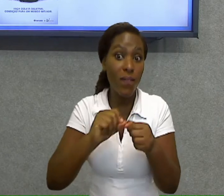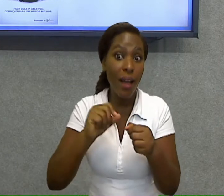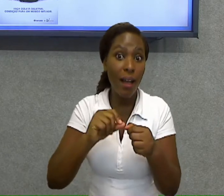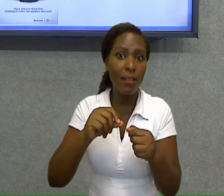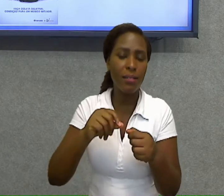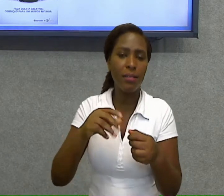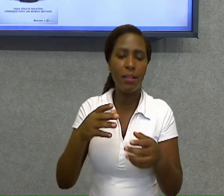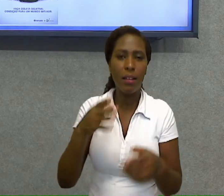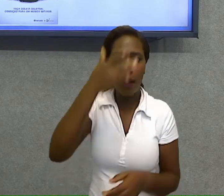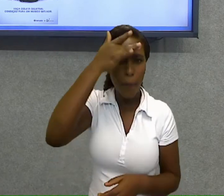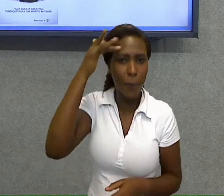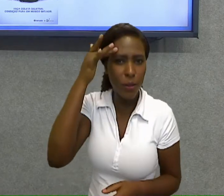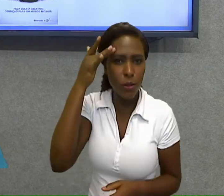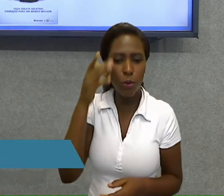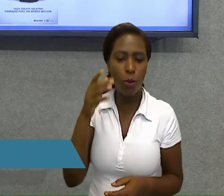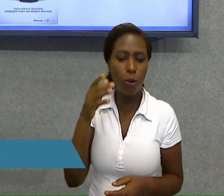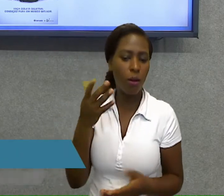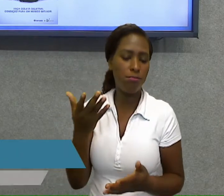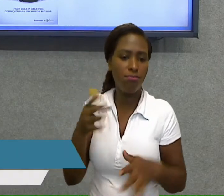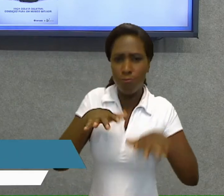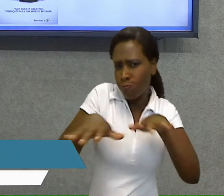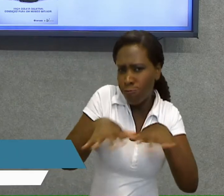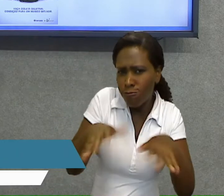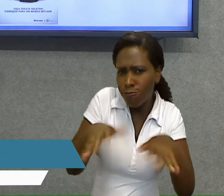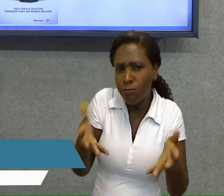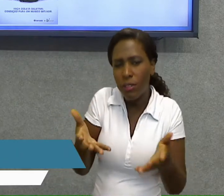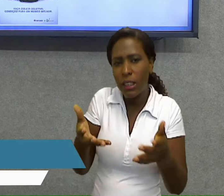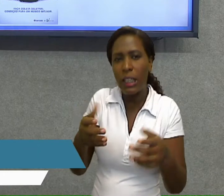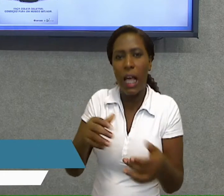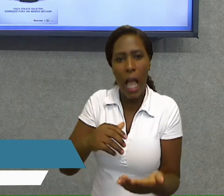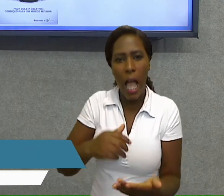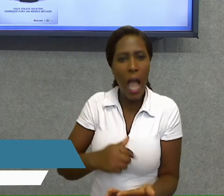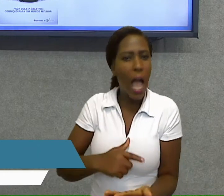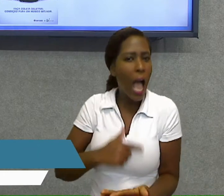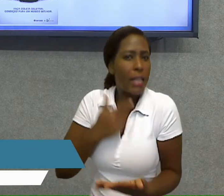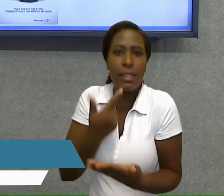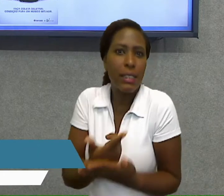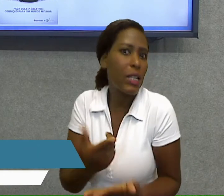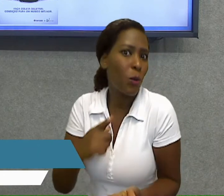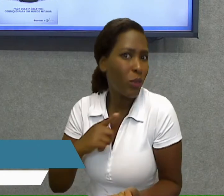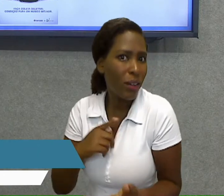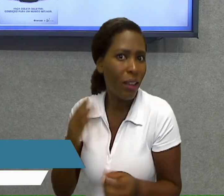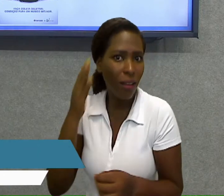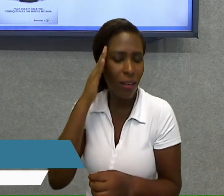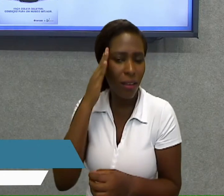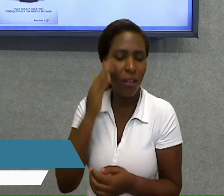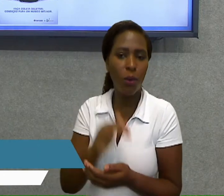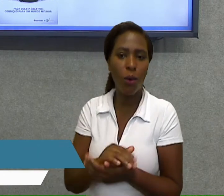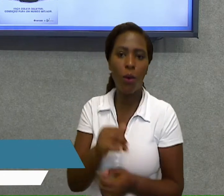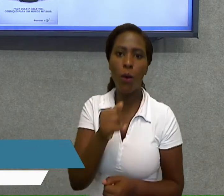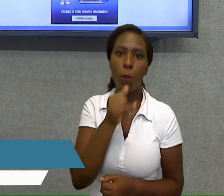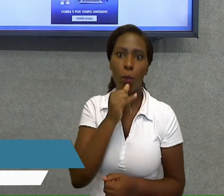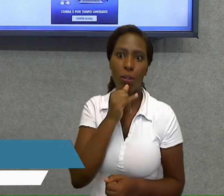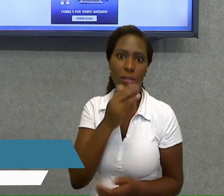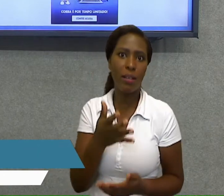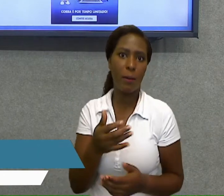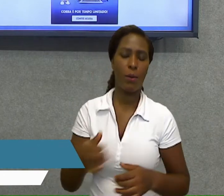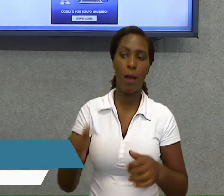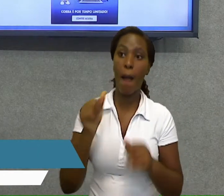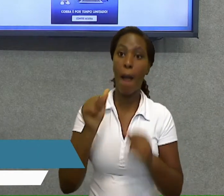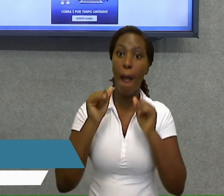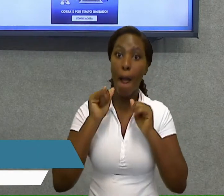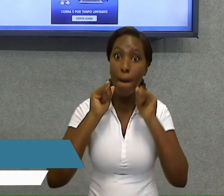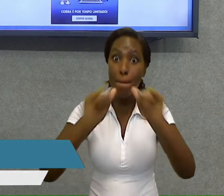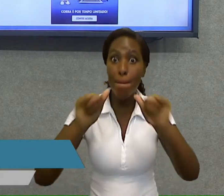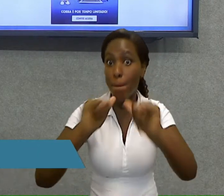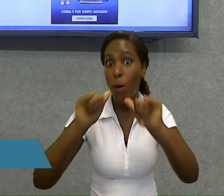os textos injuntivos. E aí um exemplo claro que é o quê? Os textos publicitários, as propagandas. E